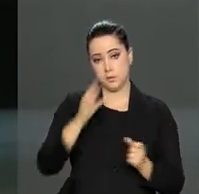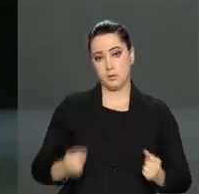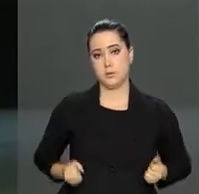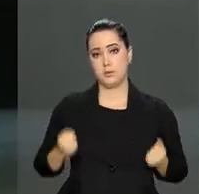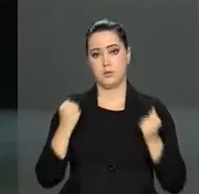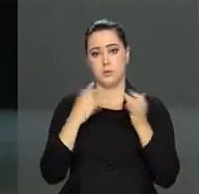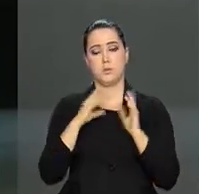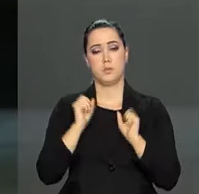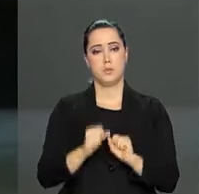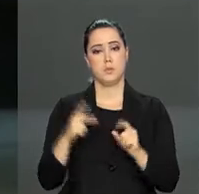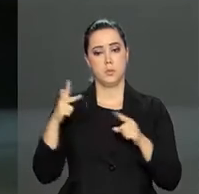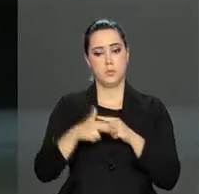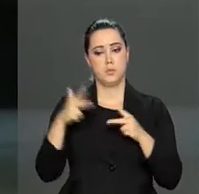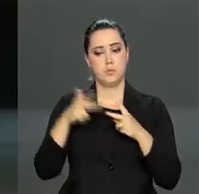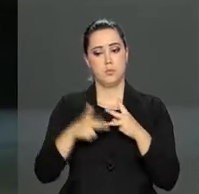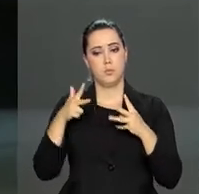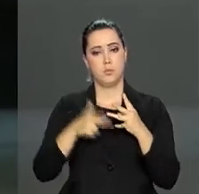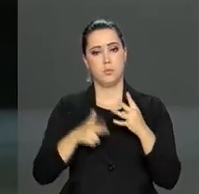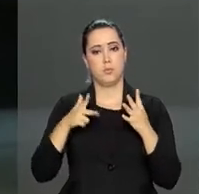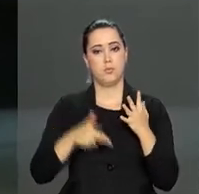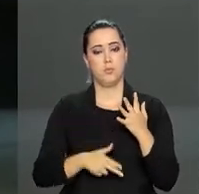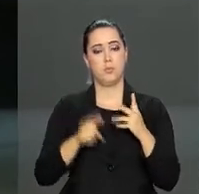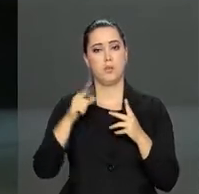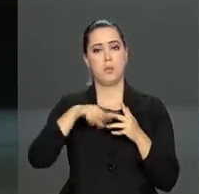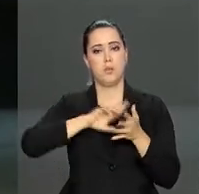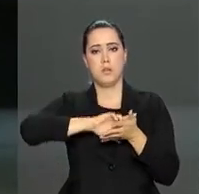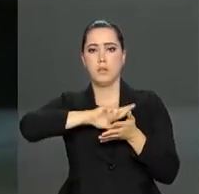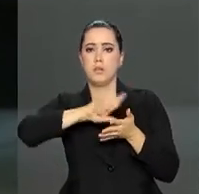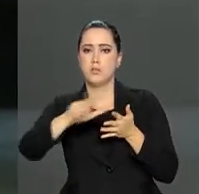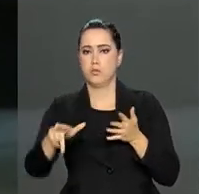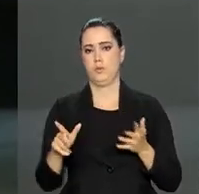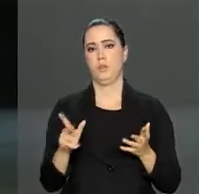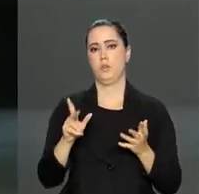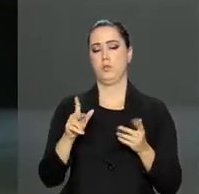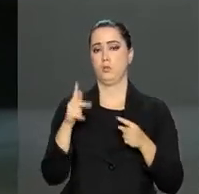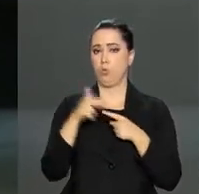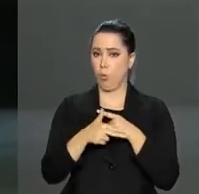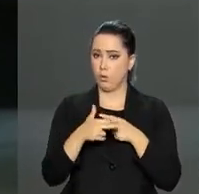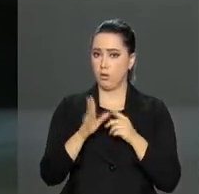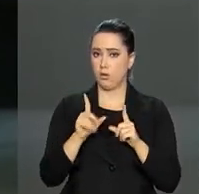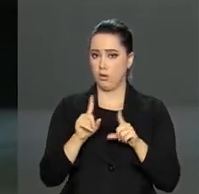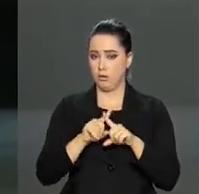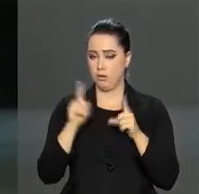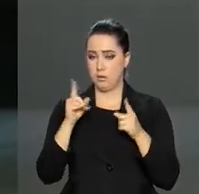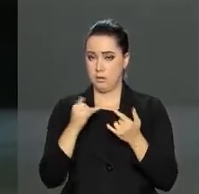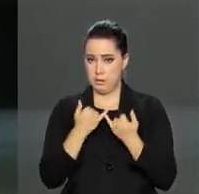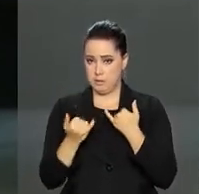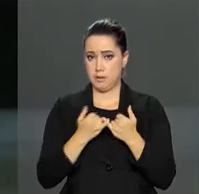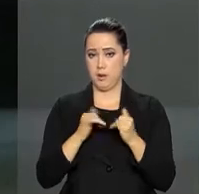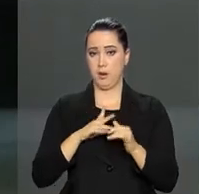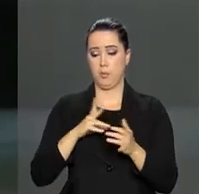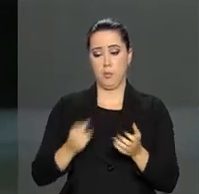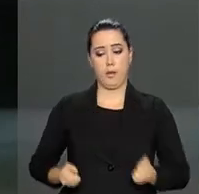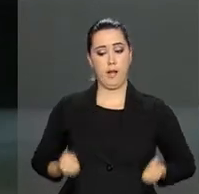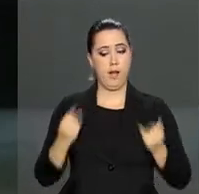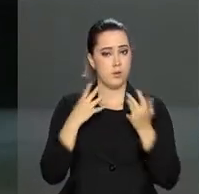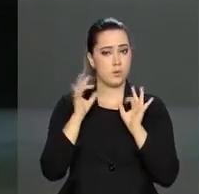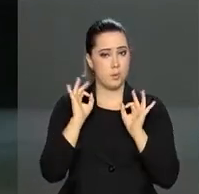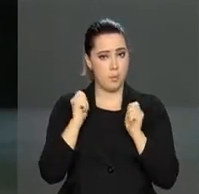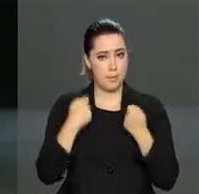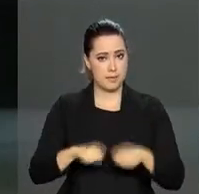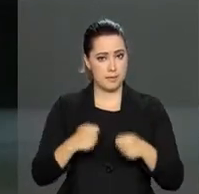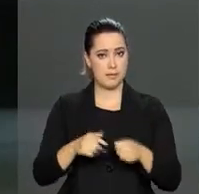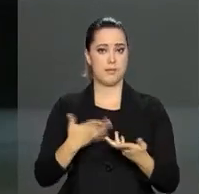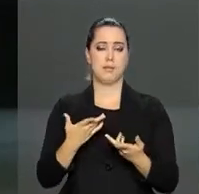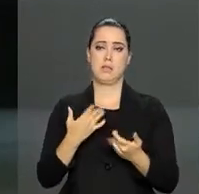podem ser contingenciadas são as discricionárias as obrigatórias como por exemplo o pagamento do funcionalismo